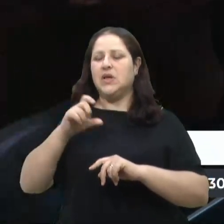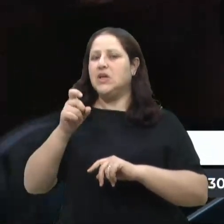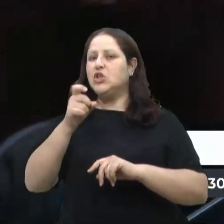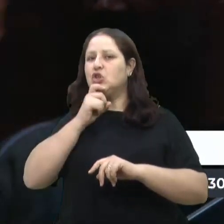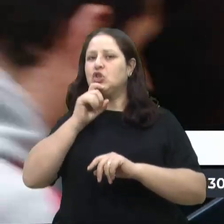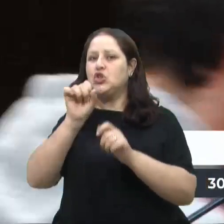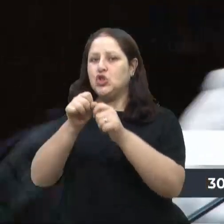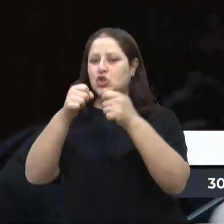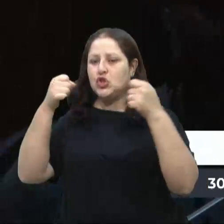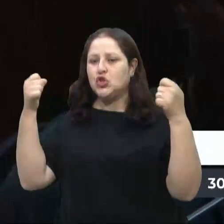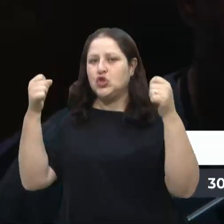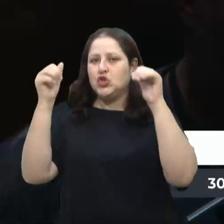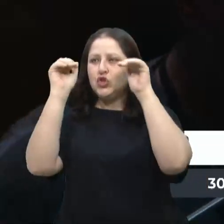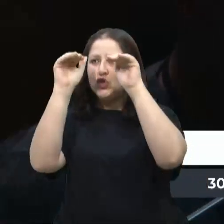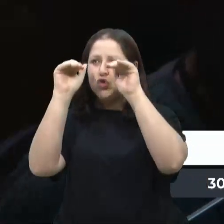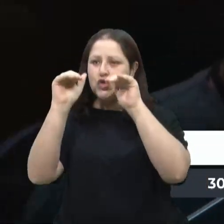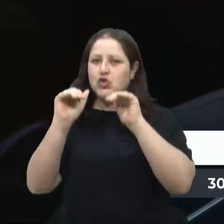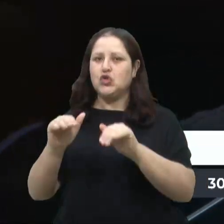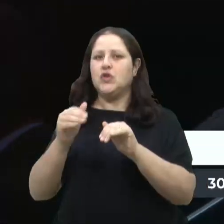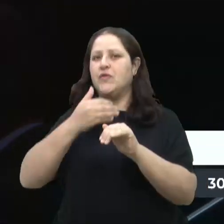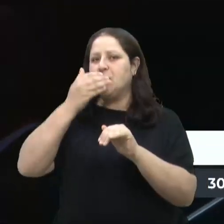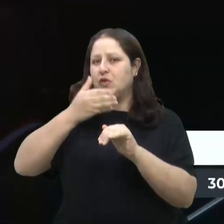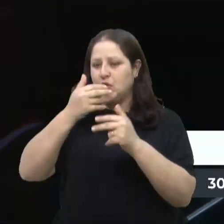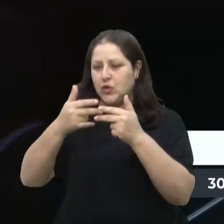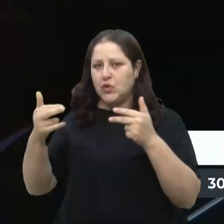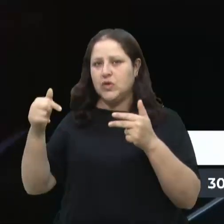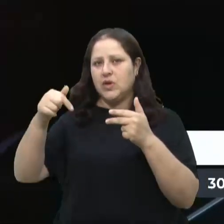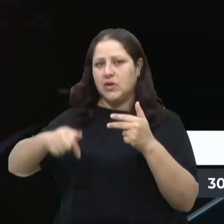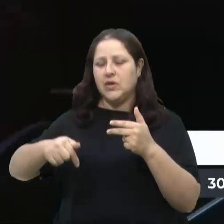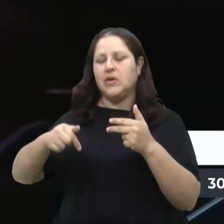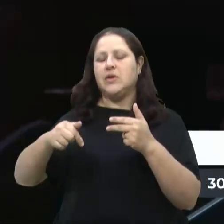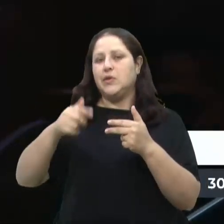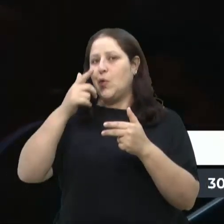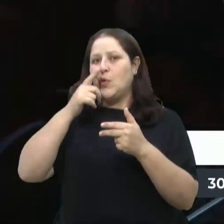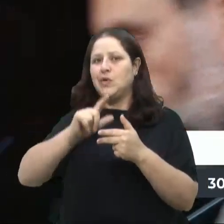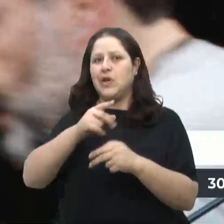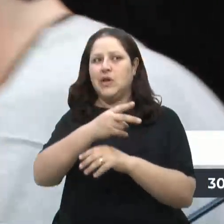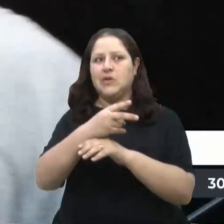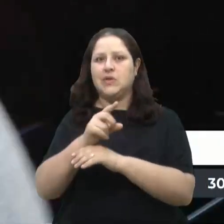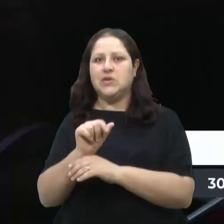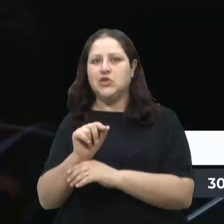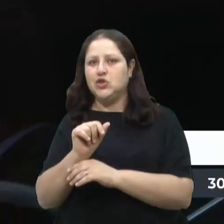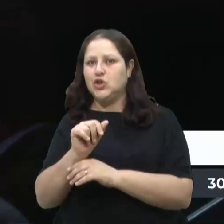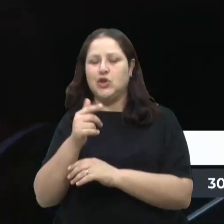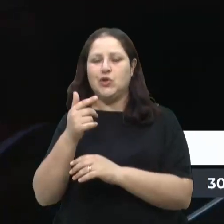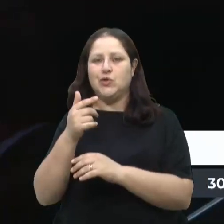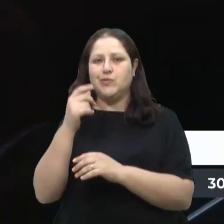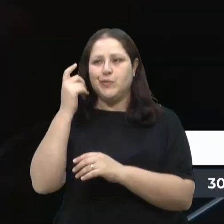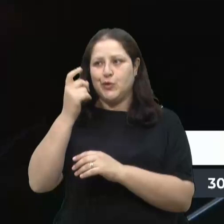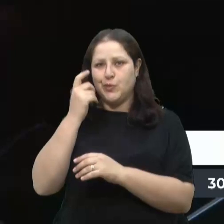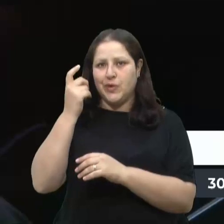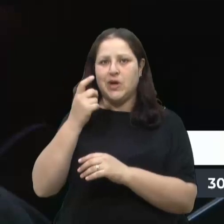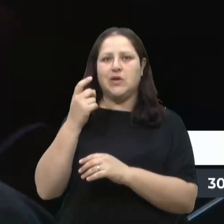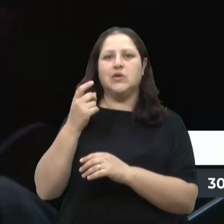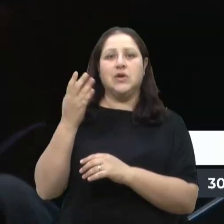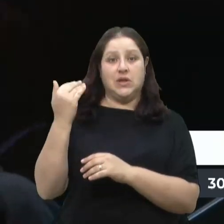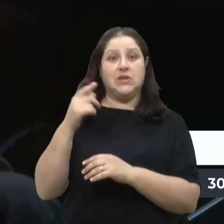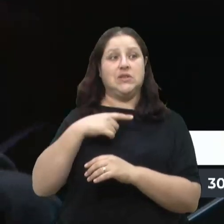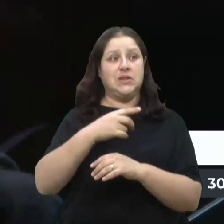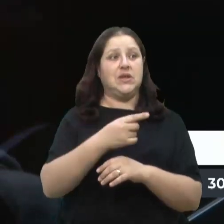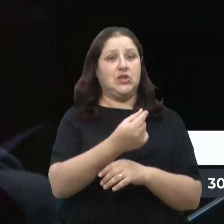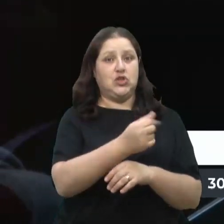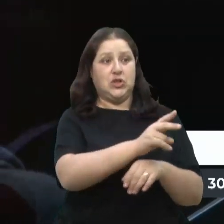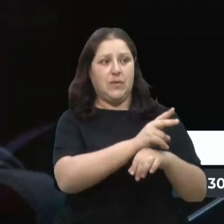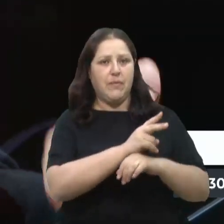produção da fruticultura gaúcha e da serra gaúcha, né? Hoje não estão mais conseguindo esses mesmos financiamentos